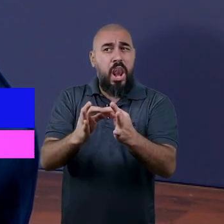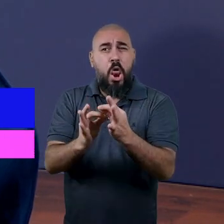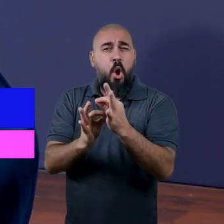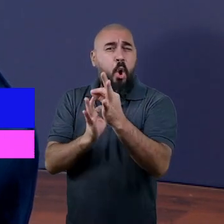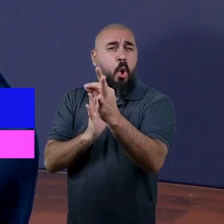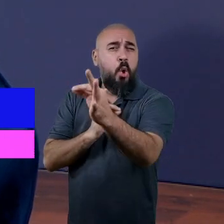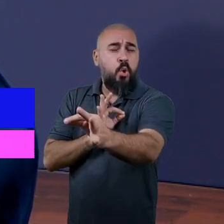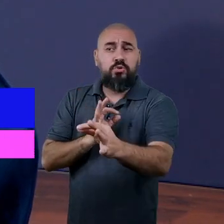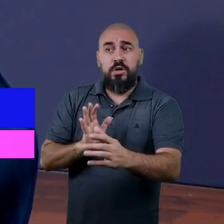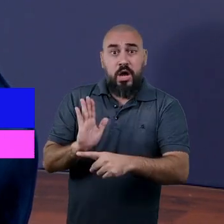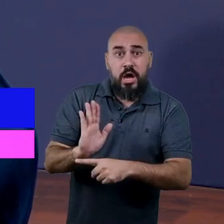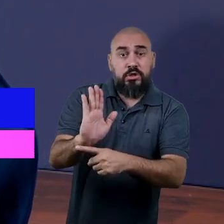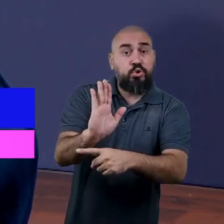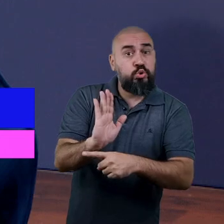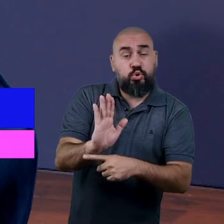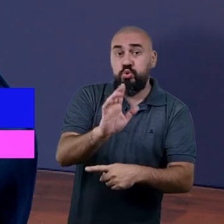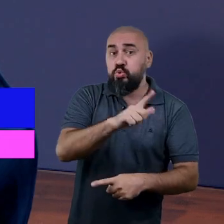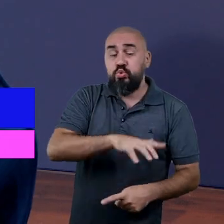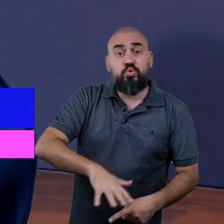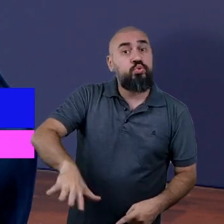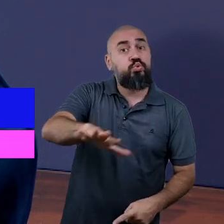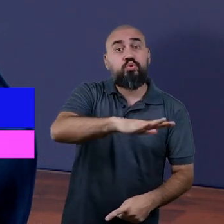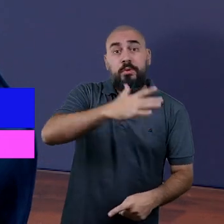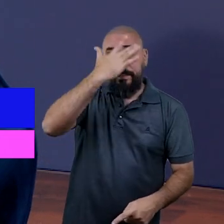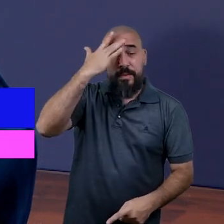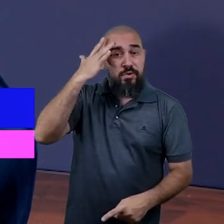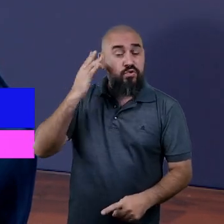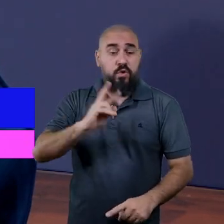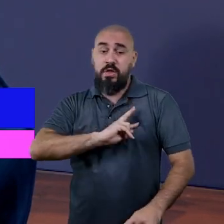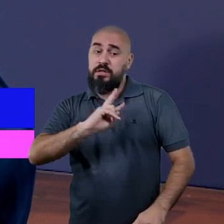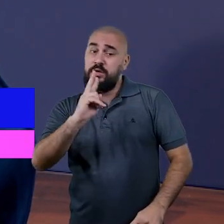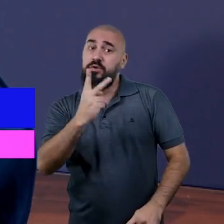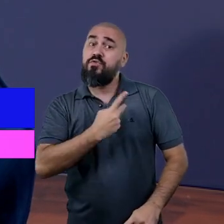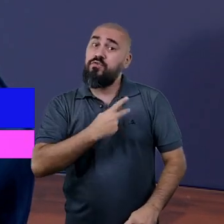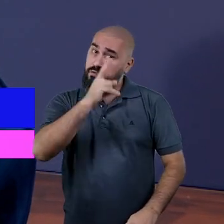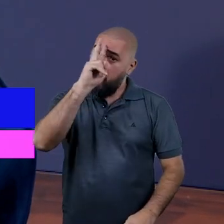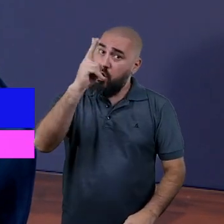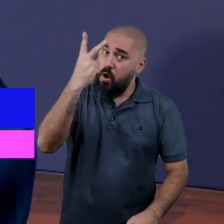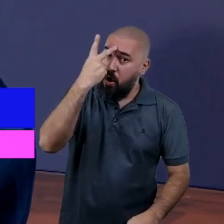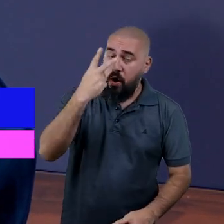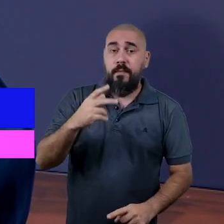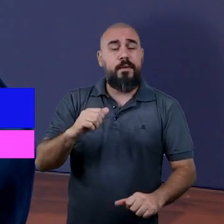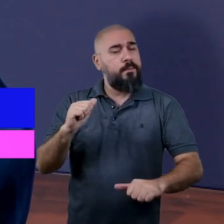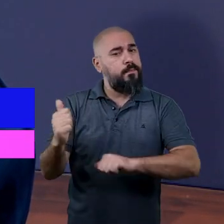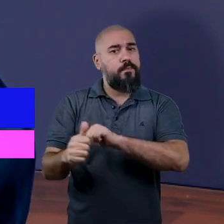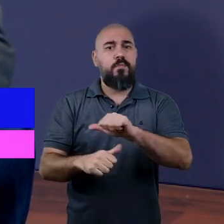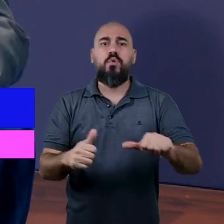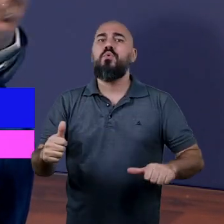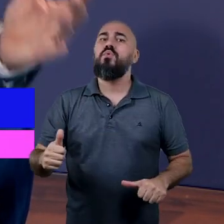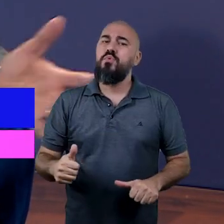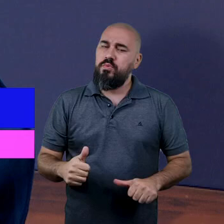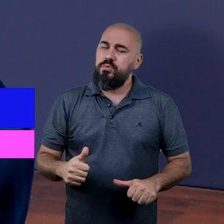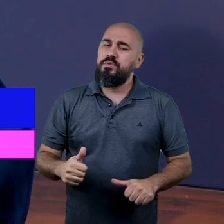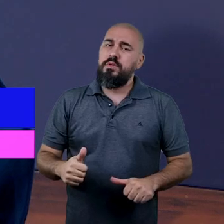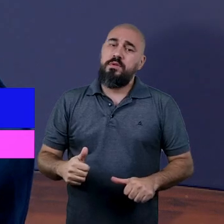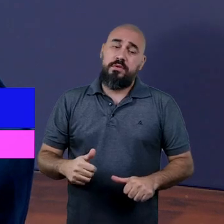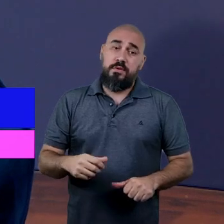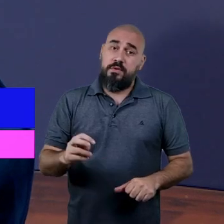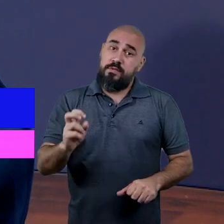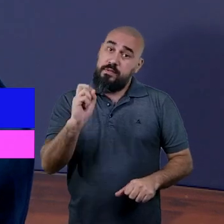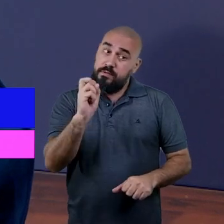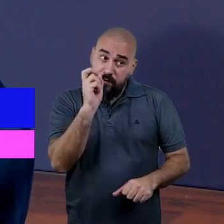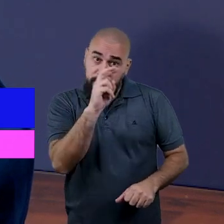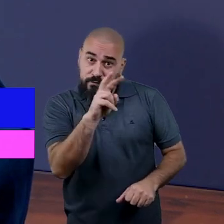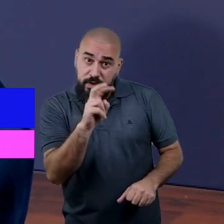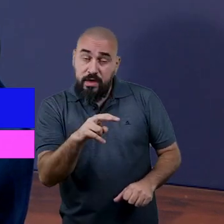Transforma pessoas em situações que às vezes comove e impacta o coração. Quando você acompanha aqui o programa